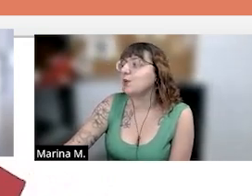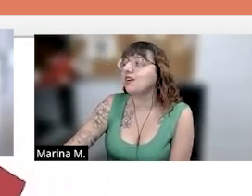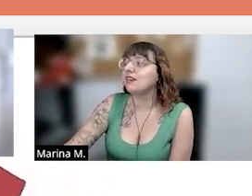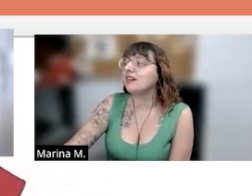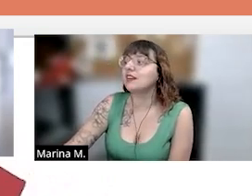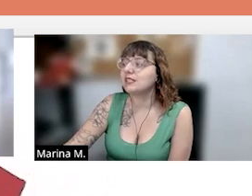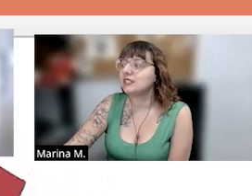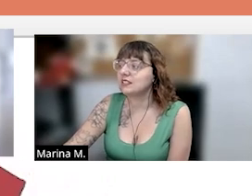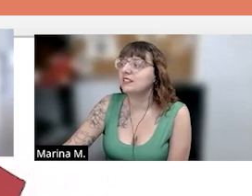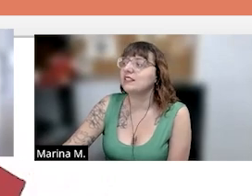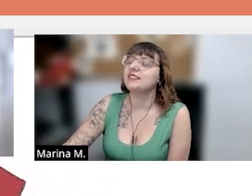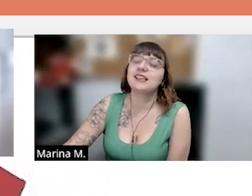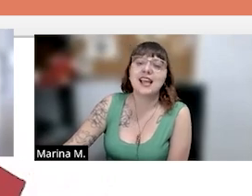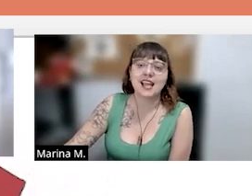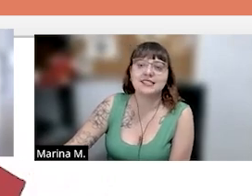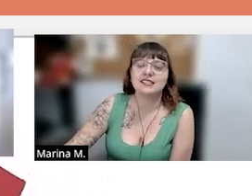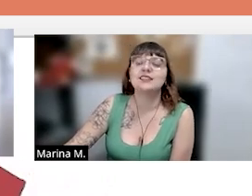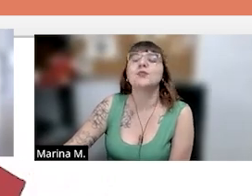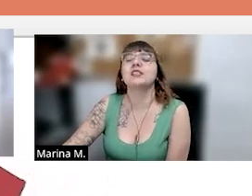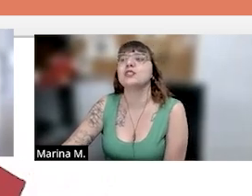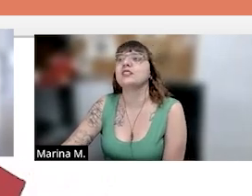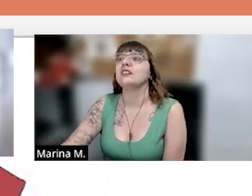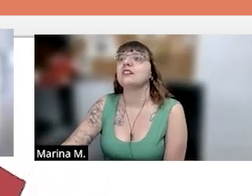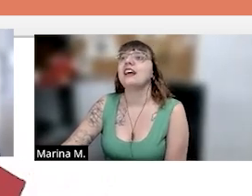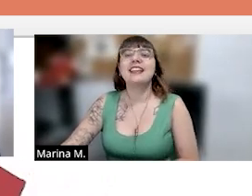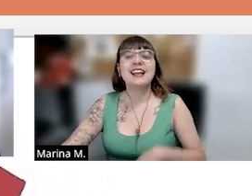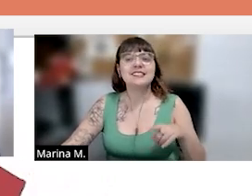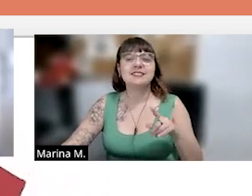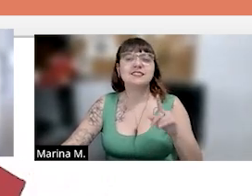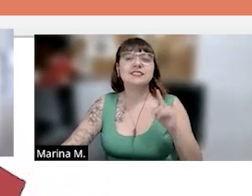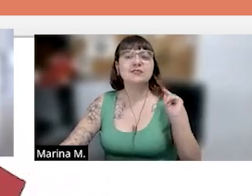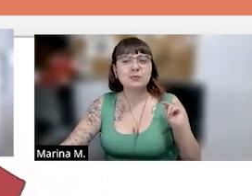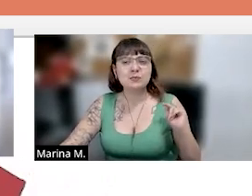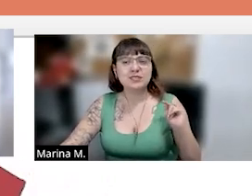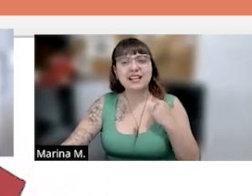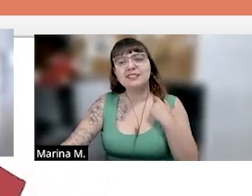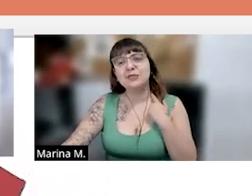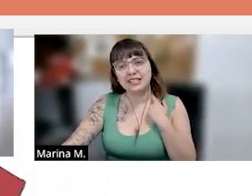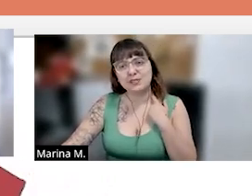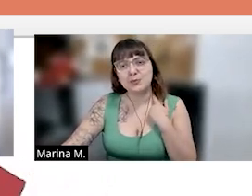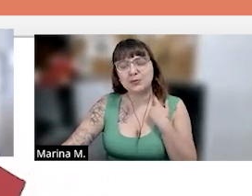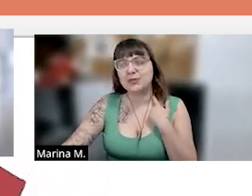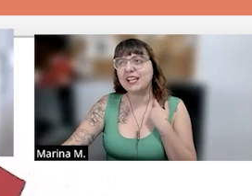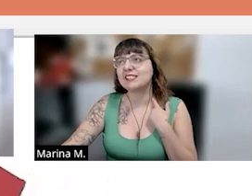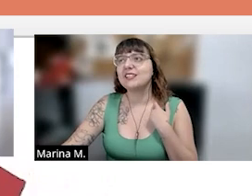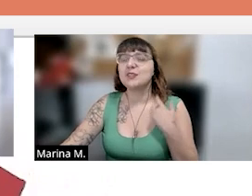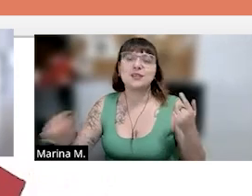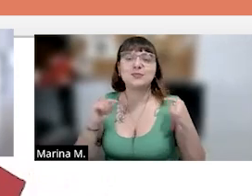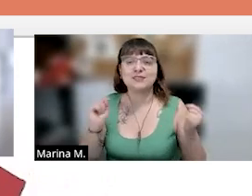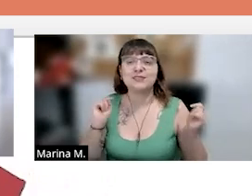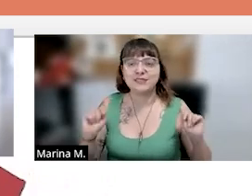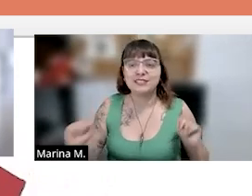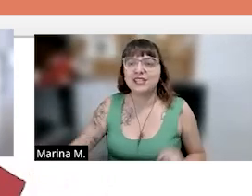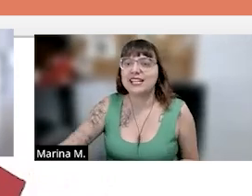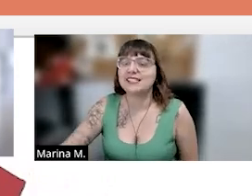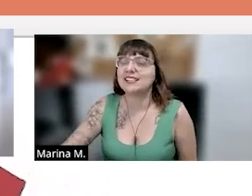o Current CRS, ou seja, aliás, vamos mudar do inglês para o português, para não